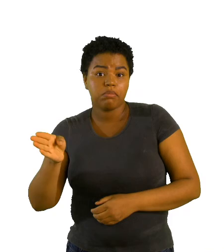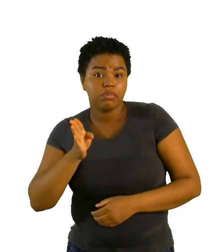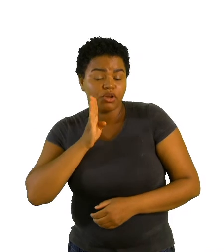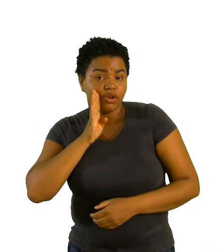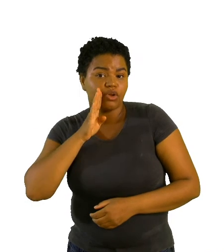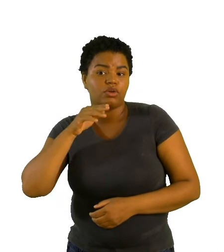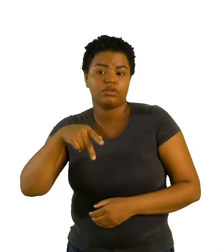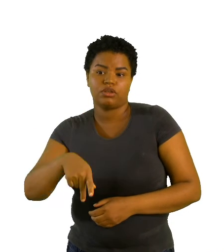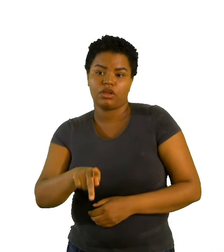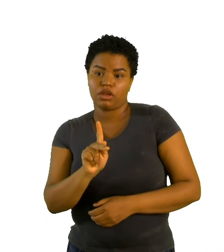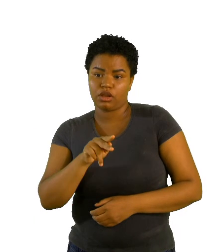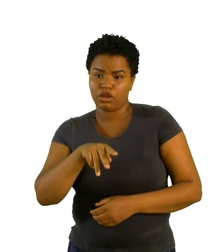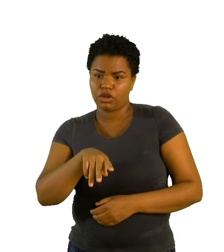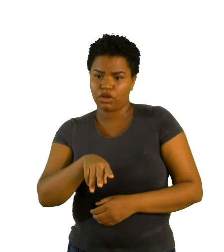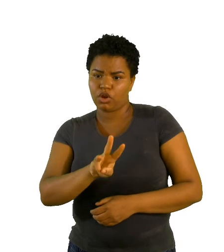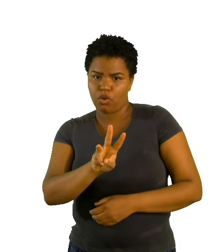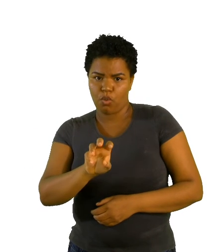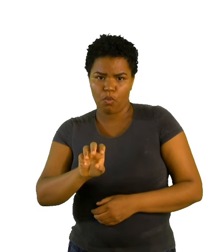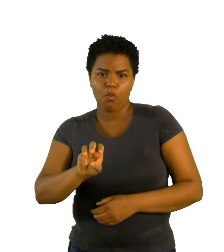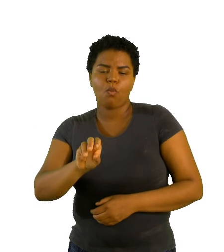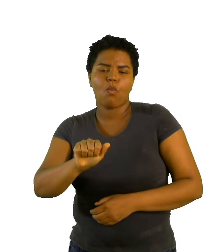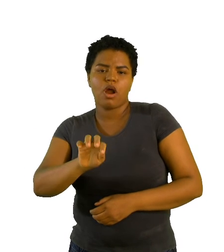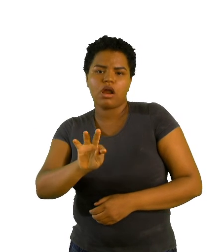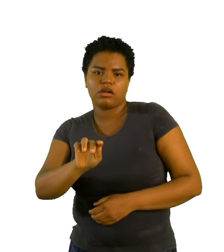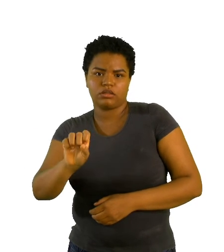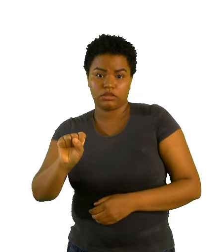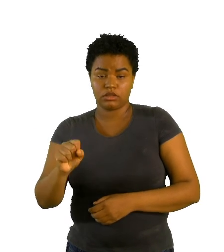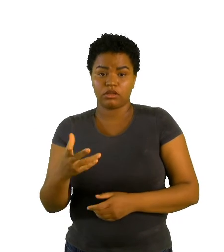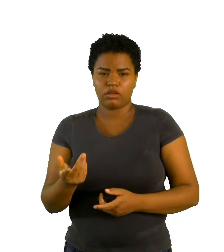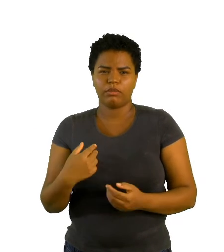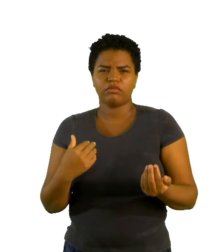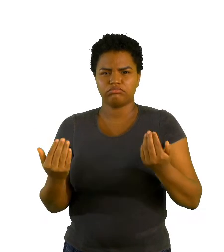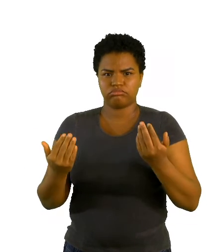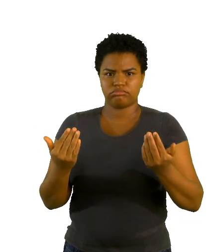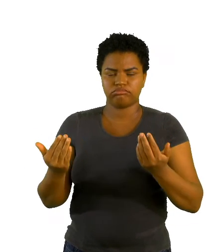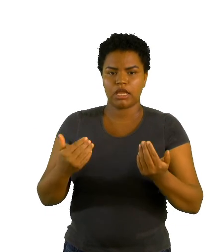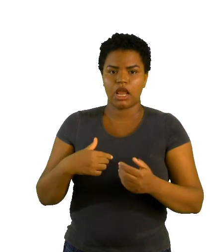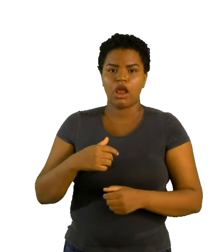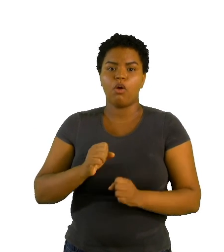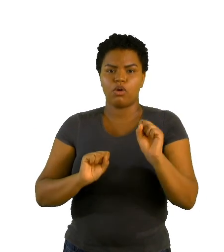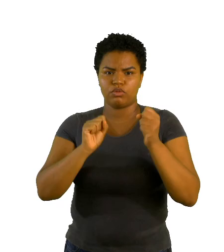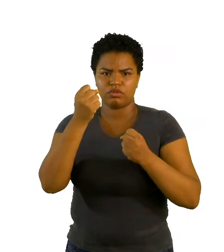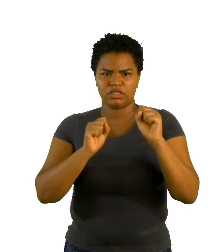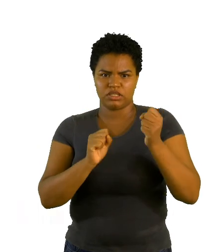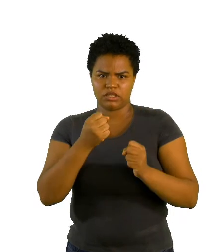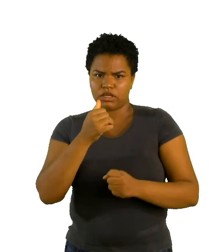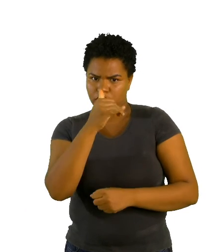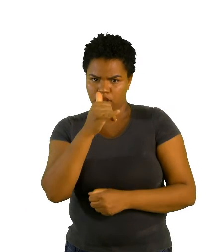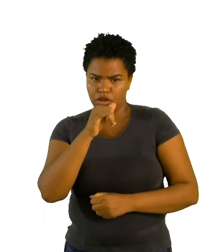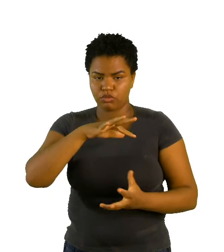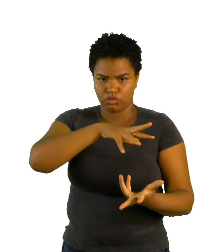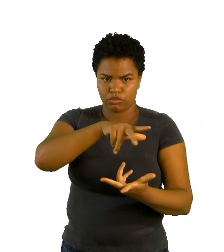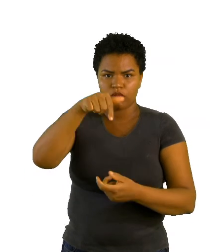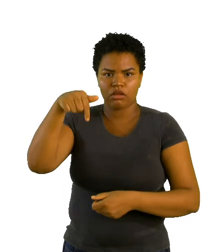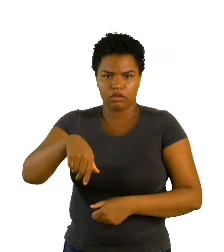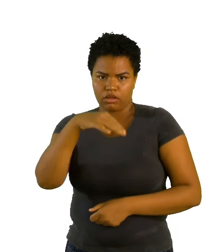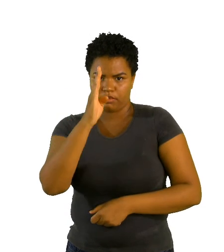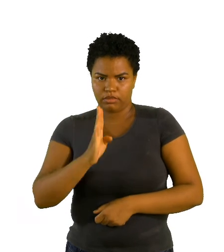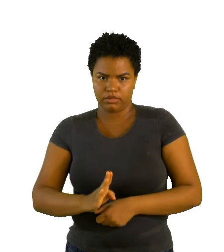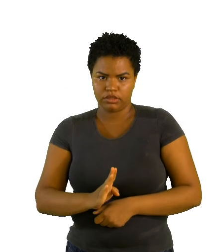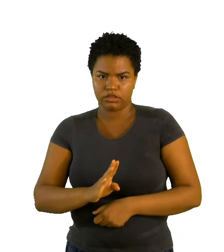Para você ter uma noção, uma das maiores usinas hidrelétricas do mundo fica aqui no Brasil. É a usina de